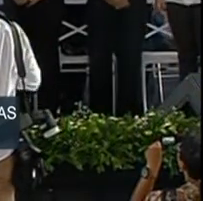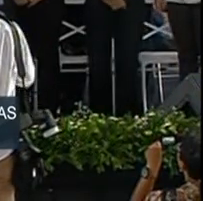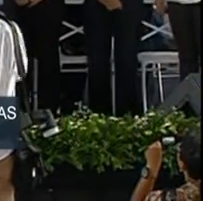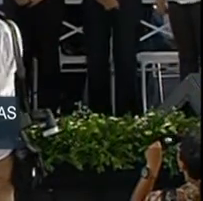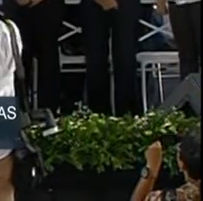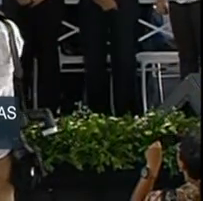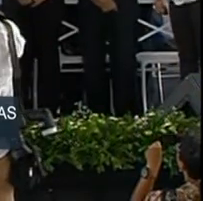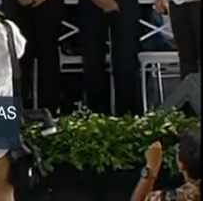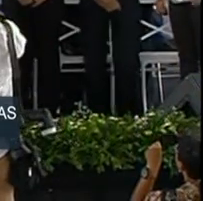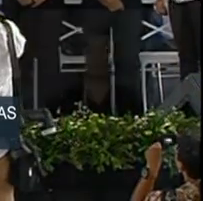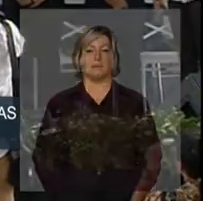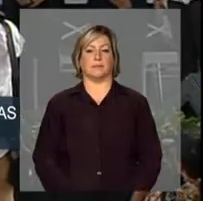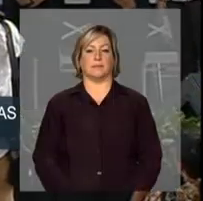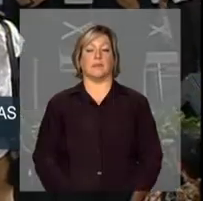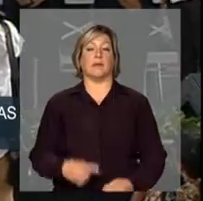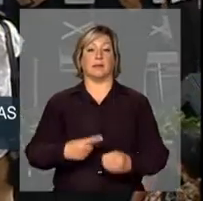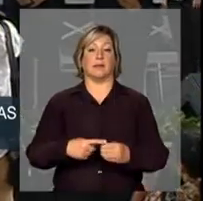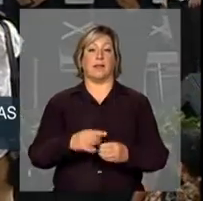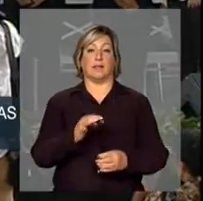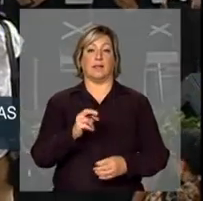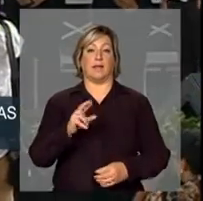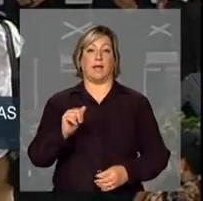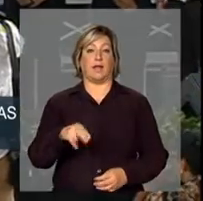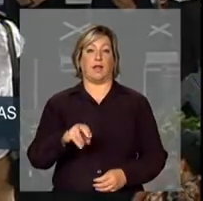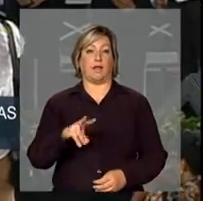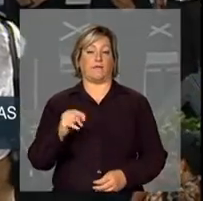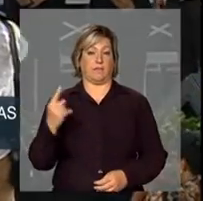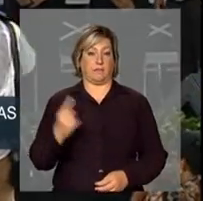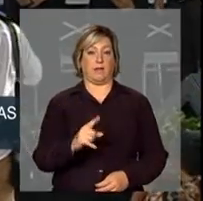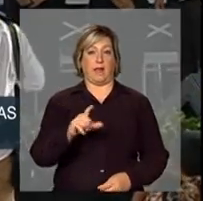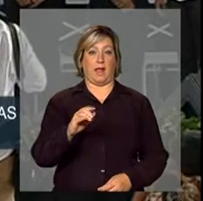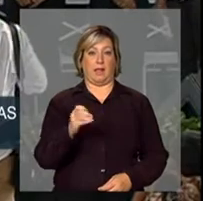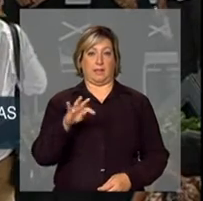De Terra Nova, Laerte Freire.